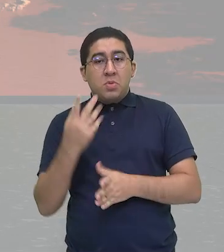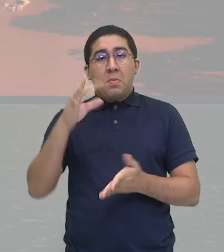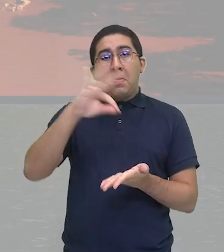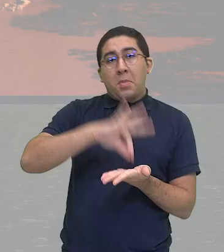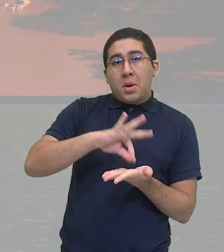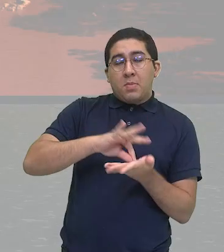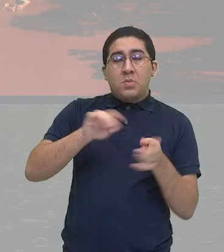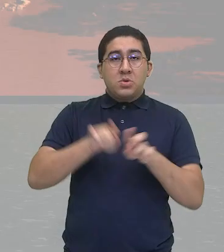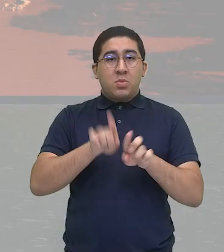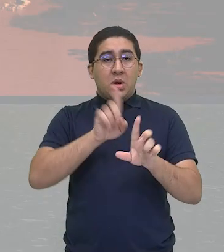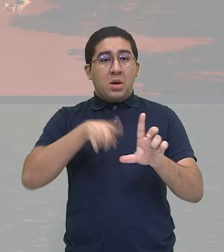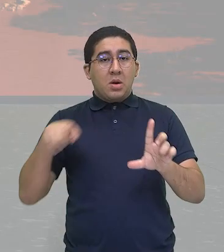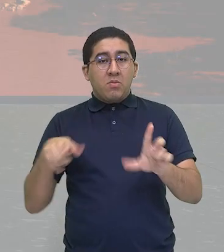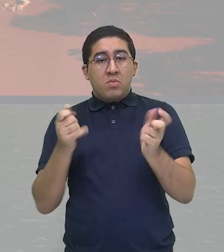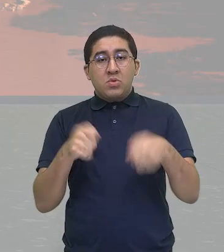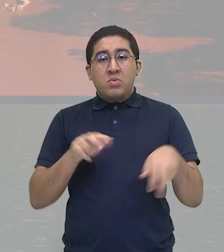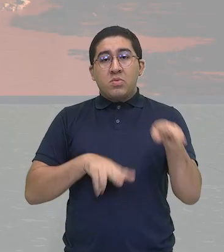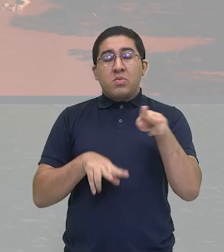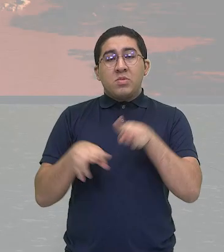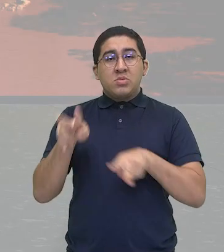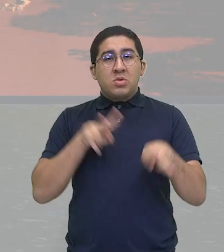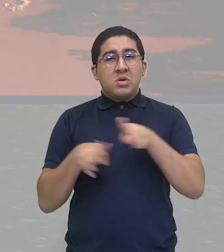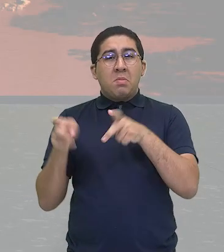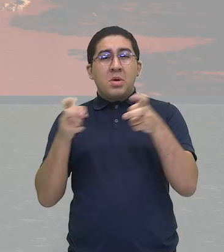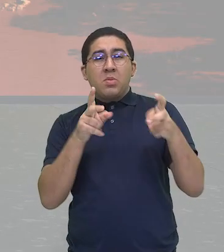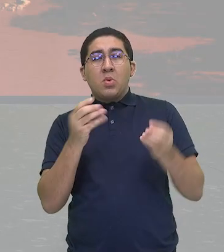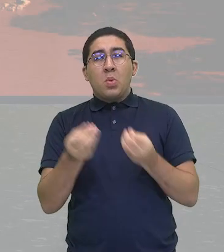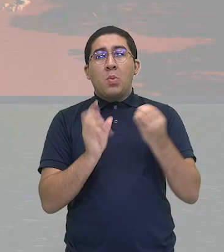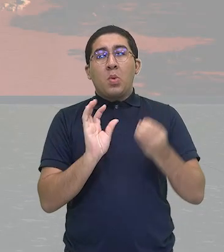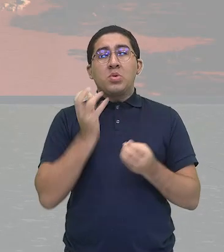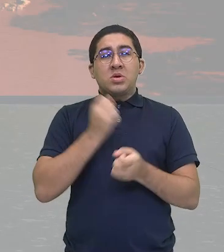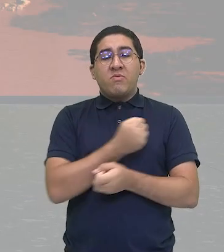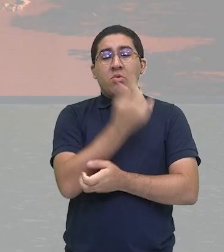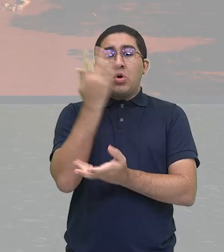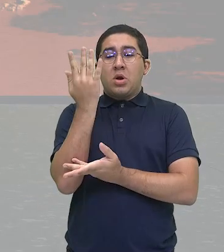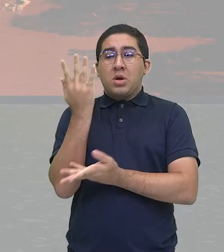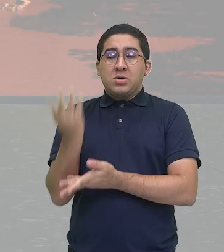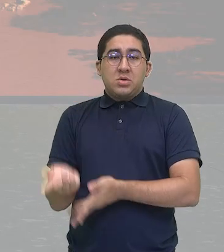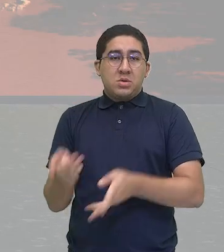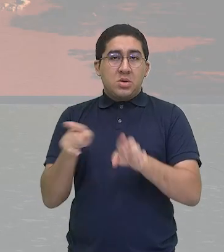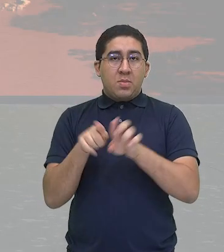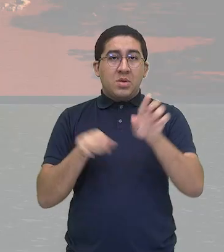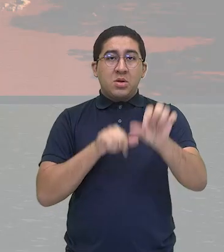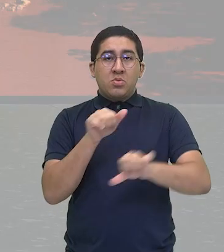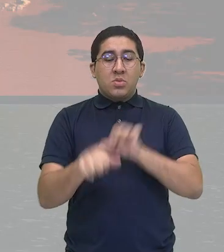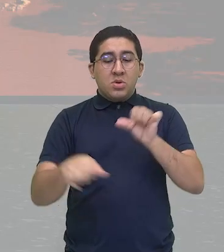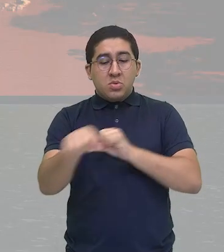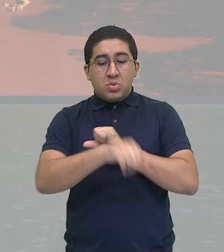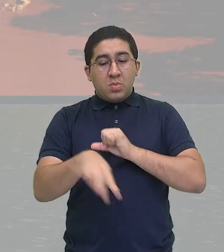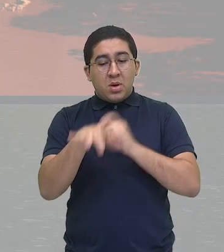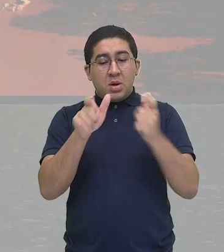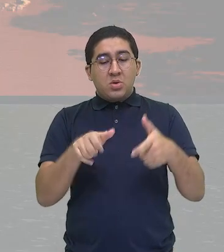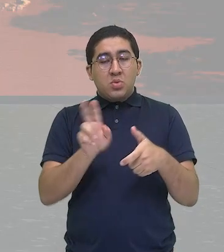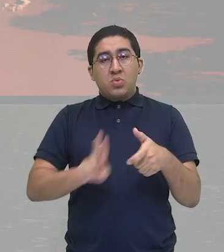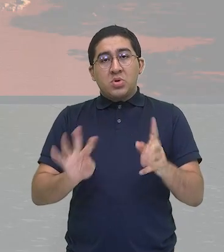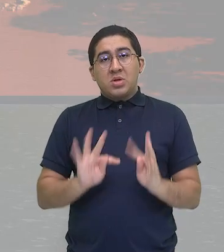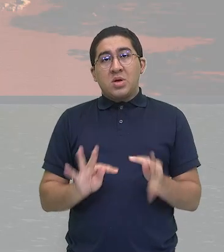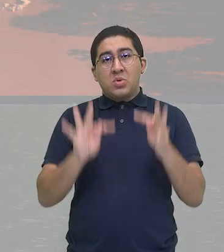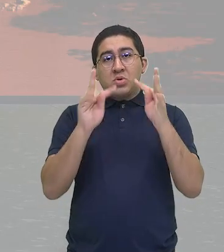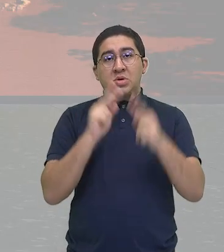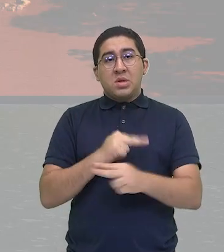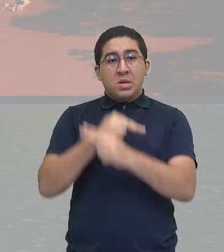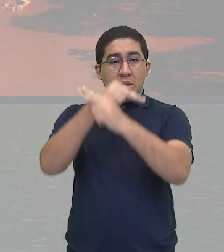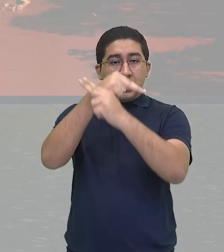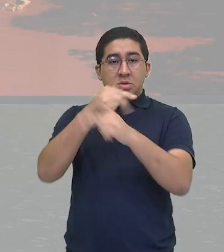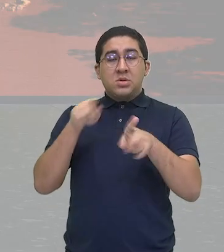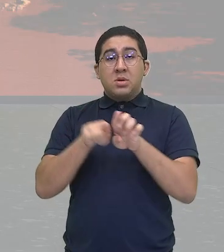e gráficos que visualizam a desflorestação e as transformações territoriais através de tecnologia de satélite